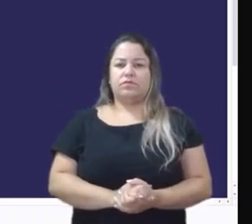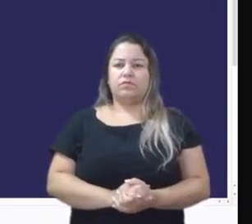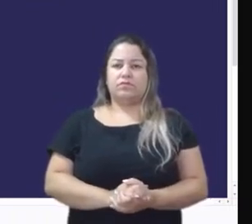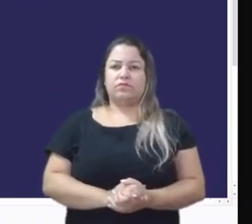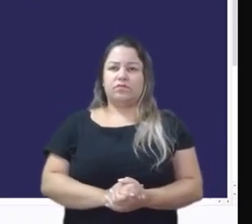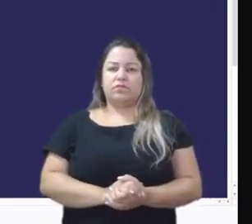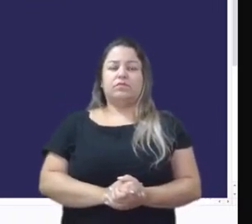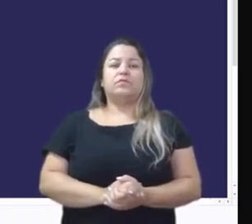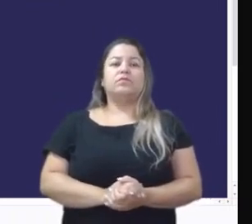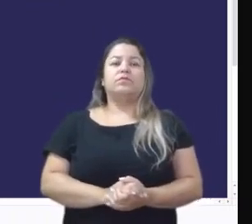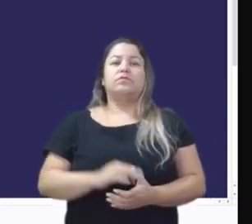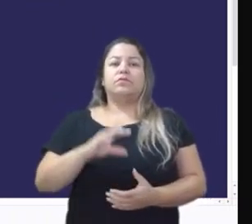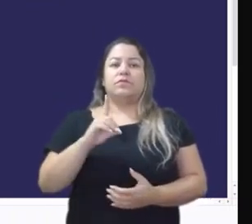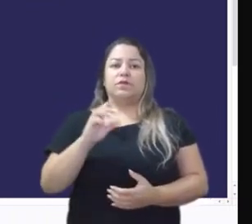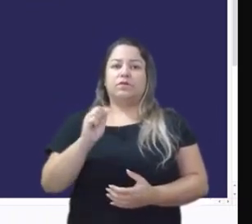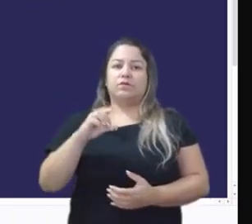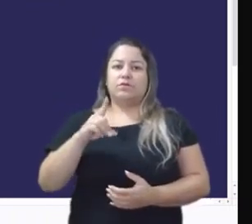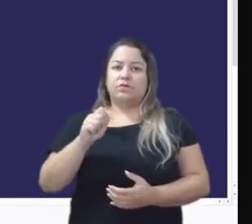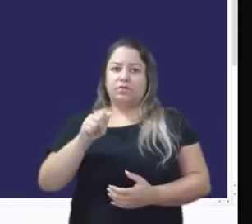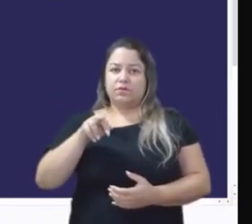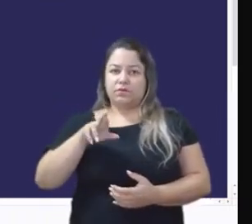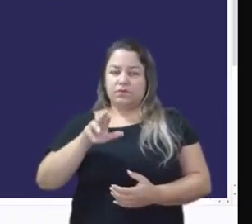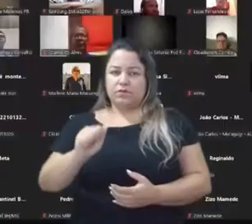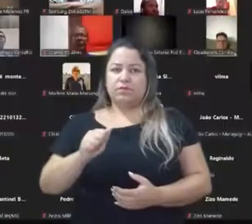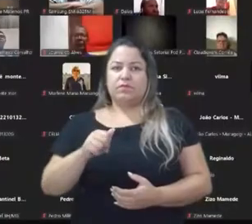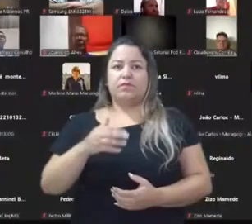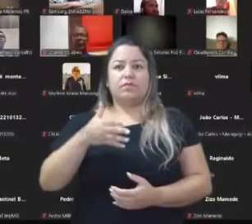companheira Dandara a palavra está com